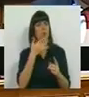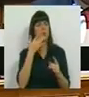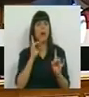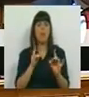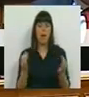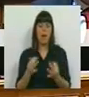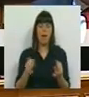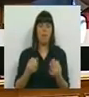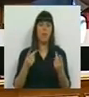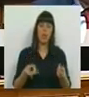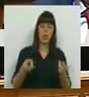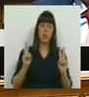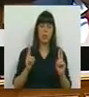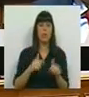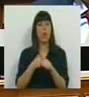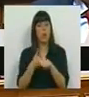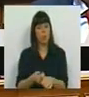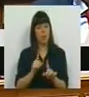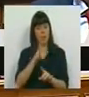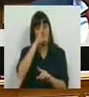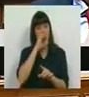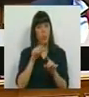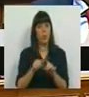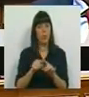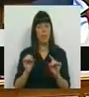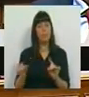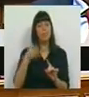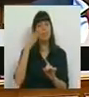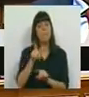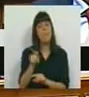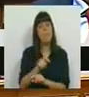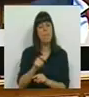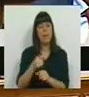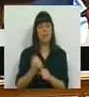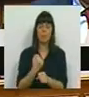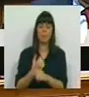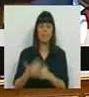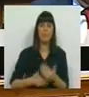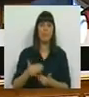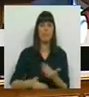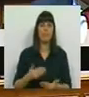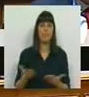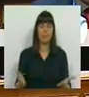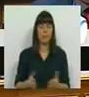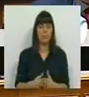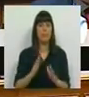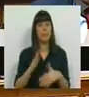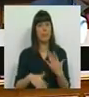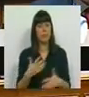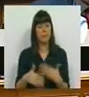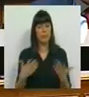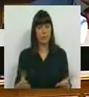não estivessem, de facto, à disposição do cumprimento do Governo no seu primeiro mês de atividade.